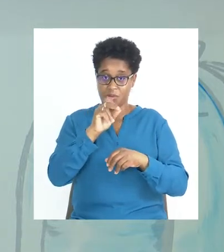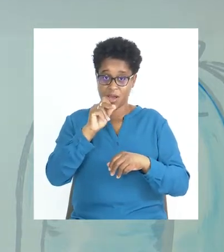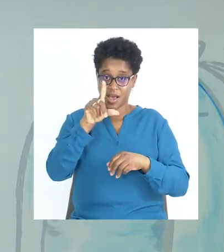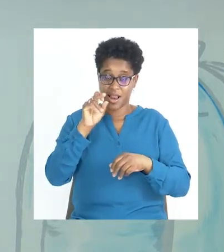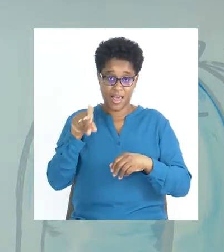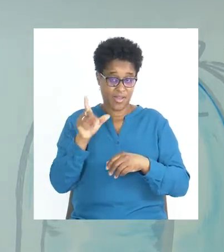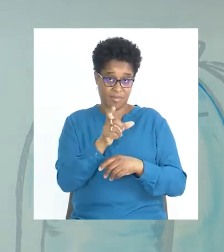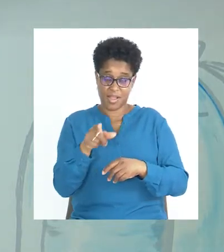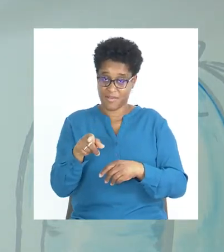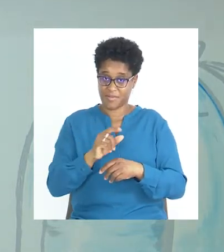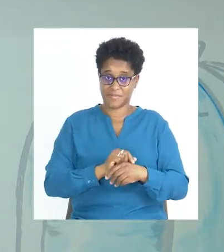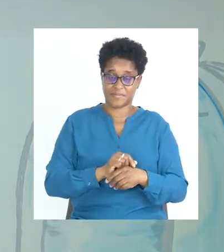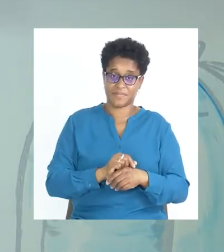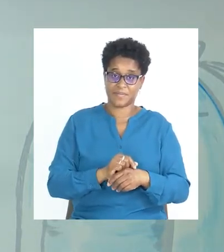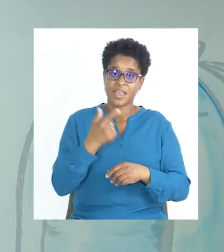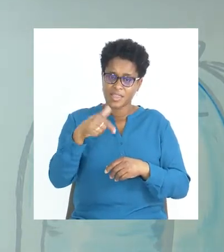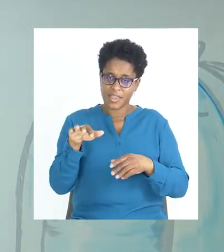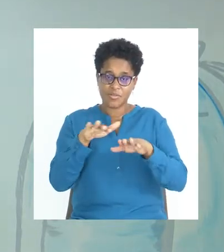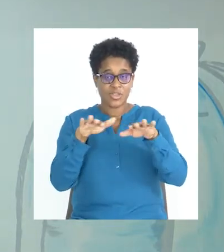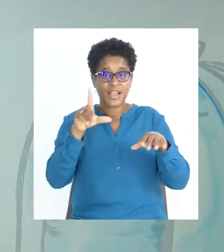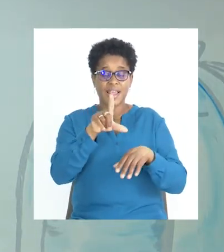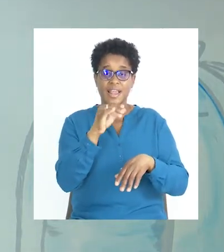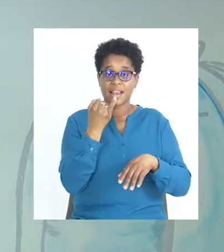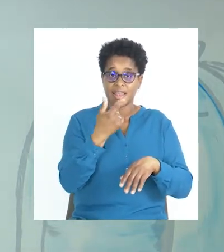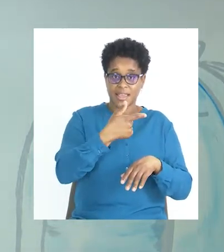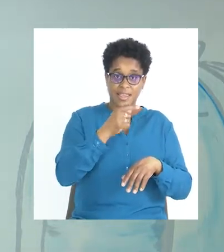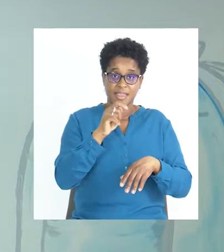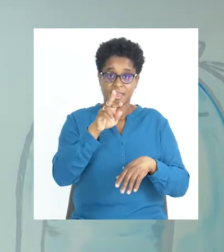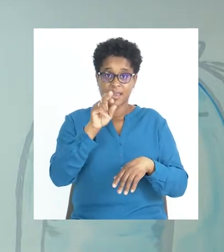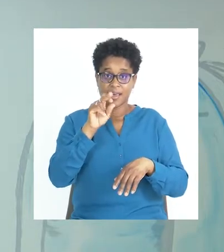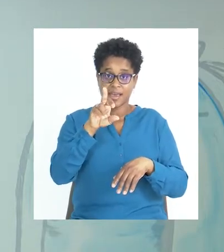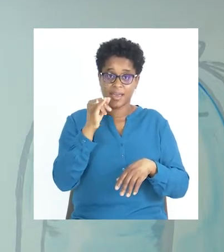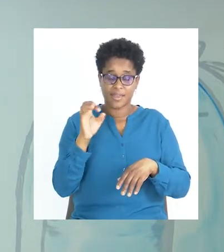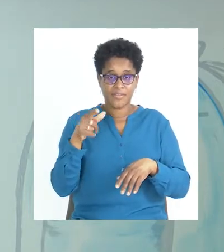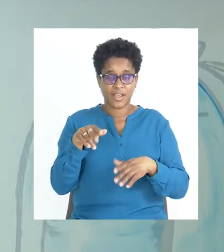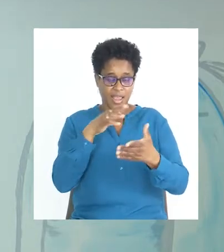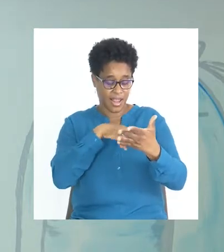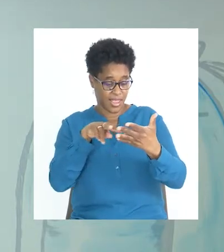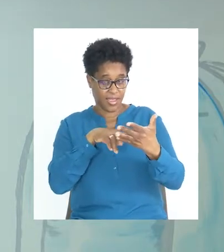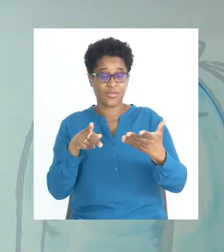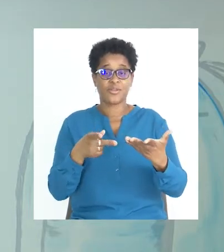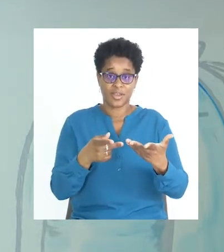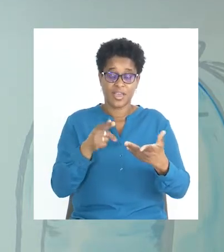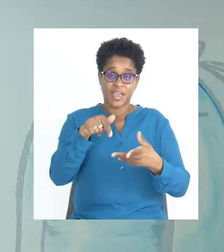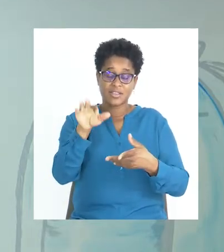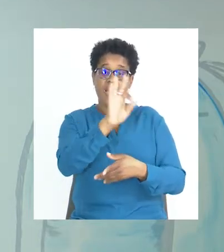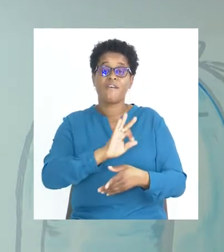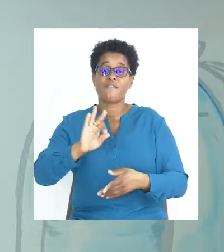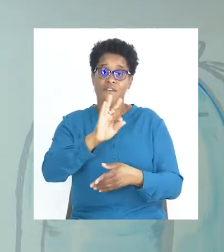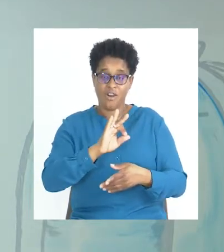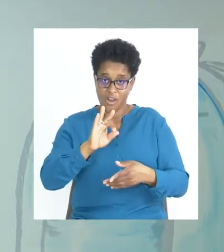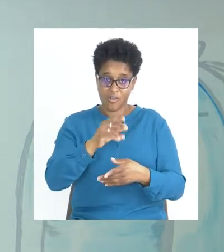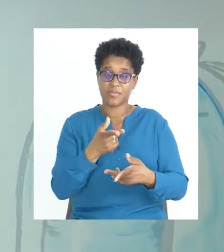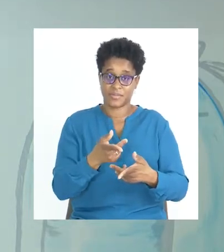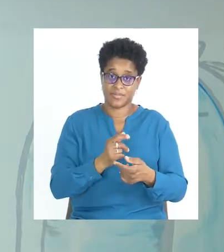calão. E temos o nível literário. Literário vem da literatura, ok? Então essa é a